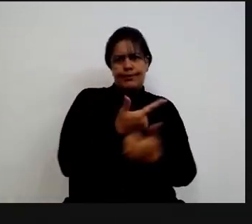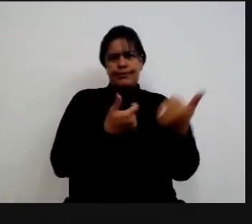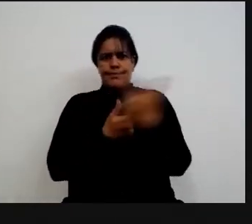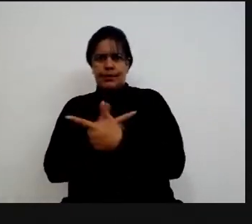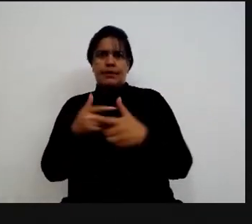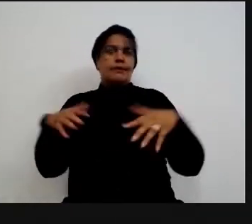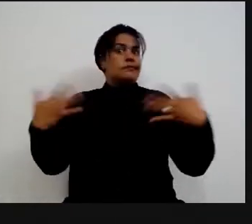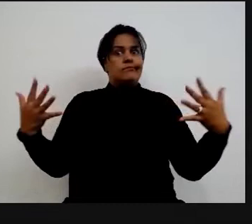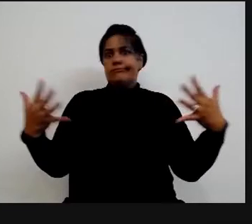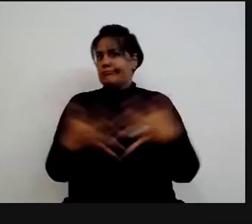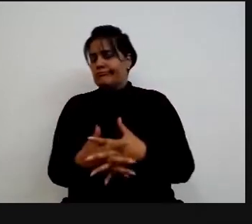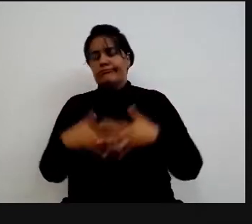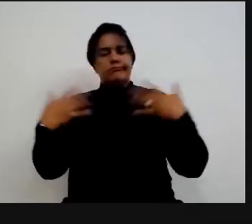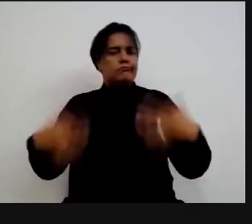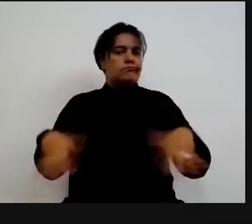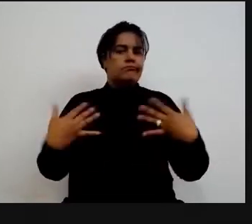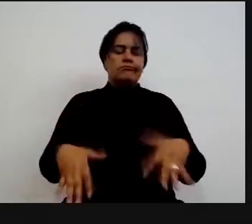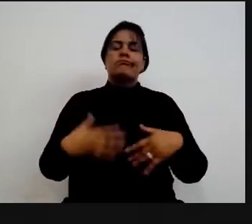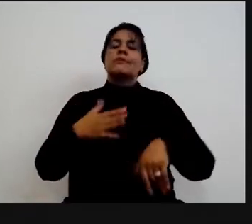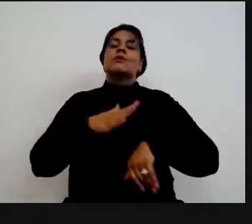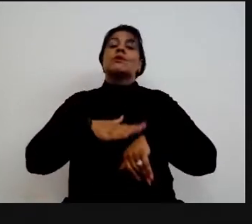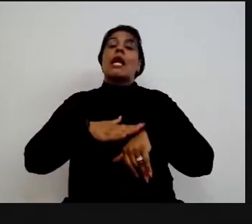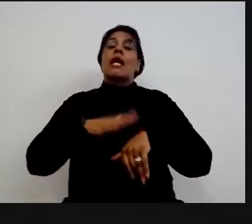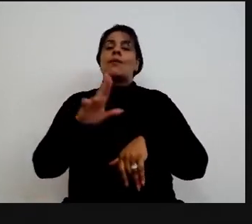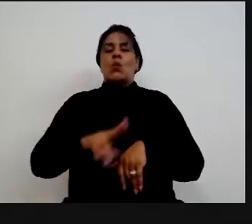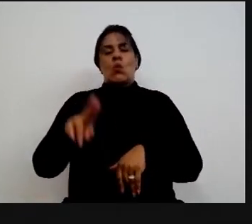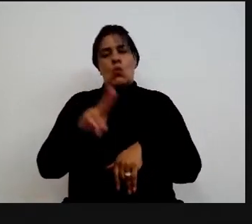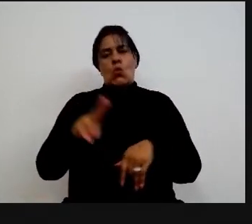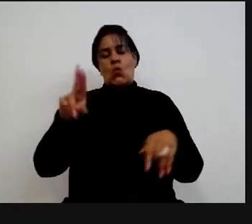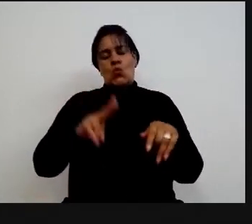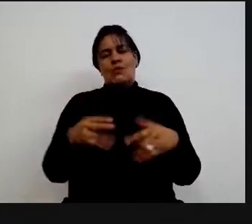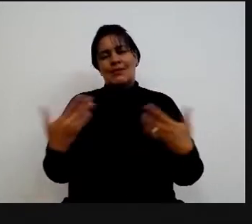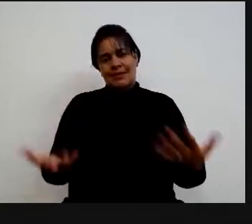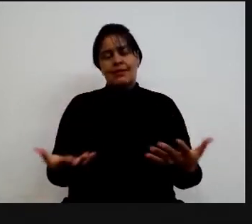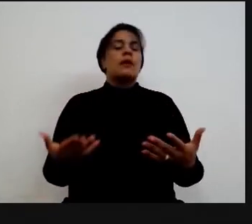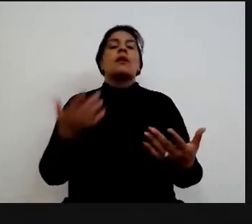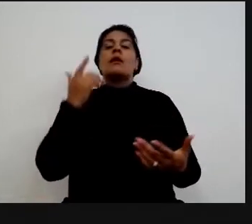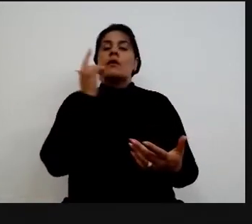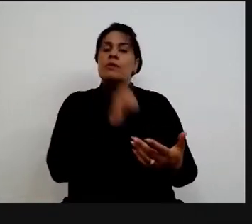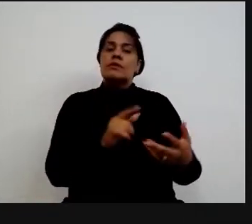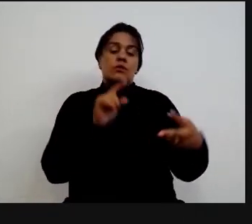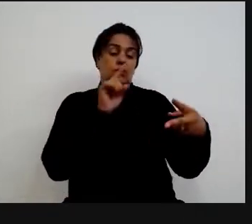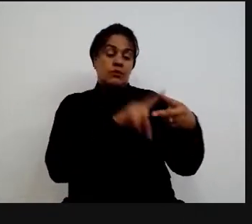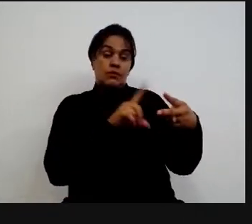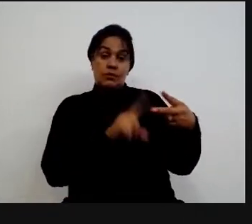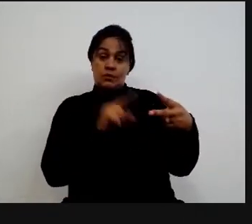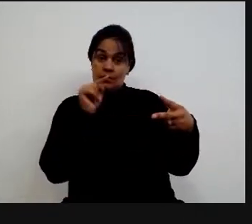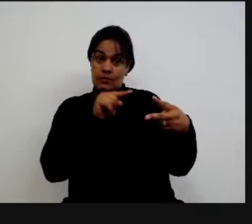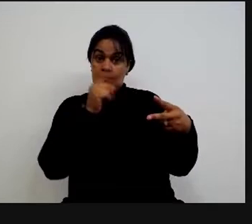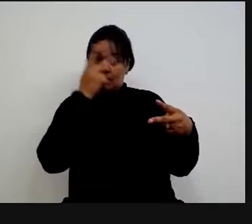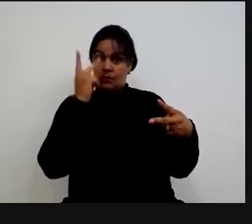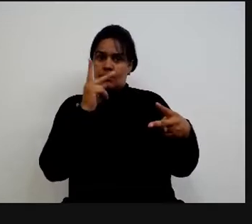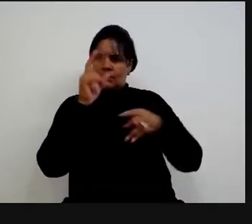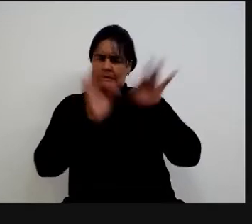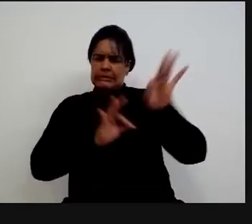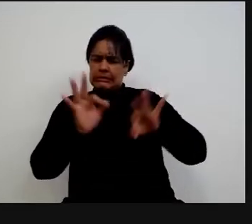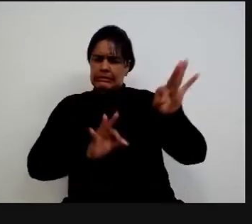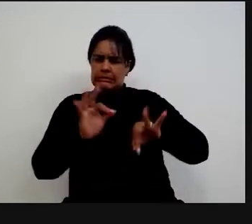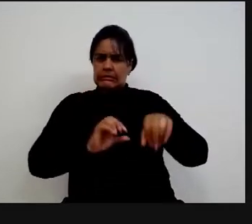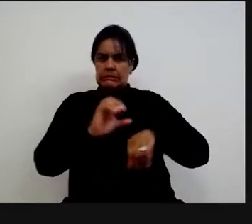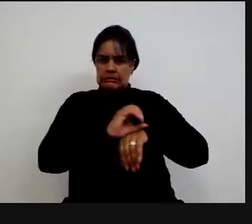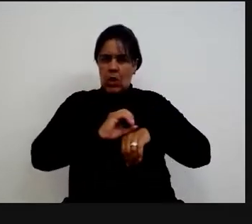né? As equipes brigando por tempo já, né? E aí, né, esses 2 servidores começaram a preparar as